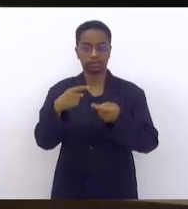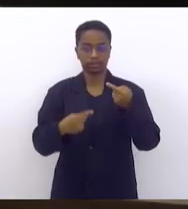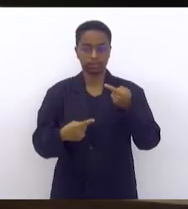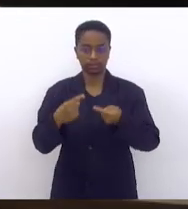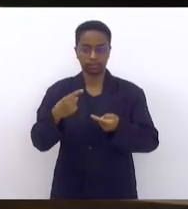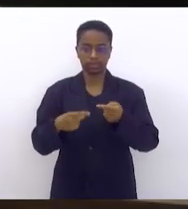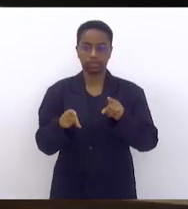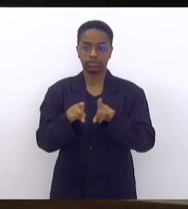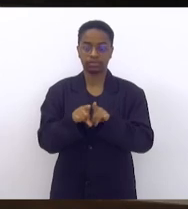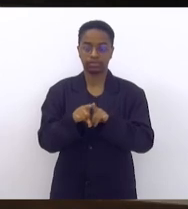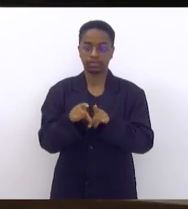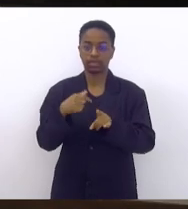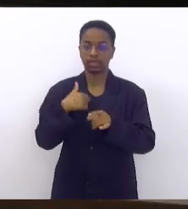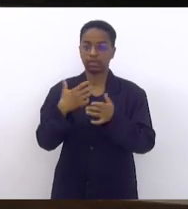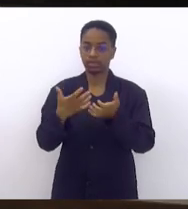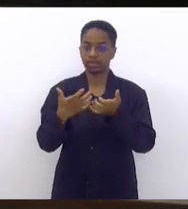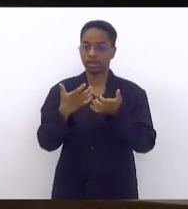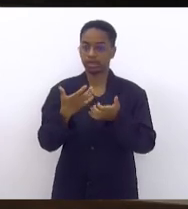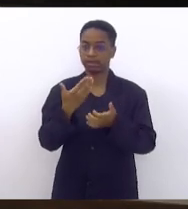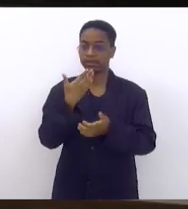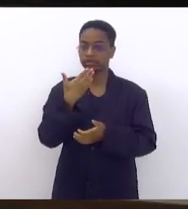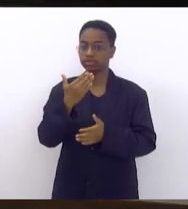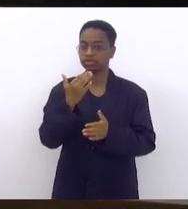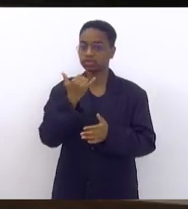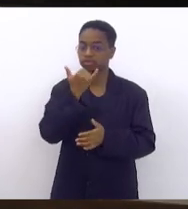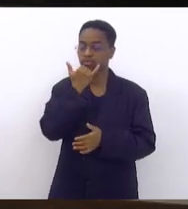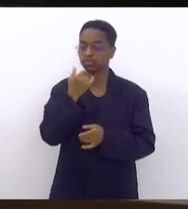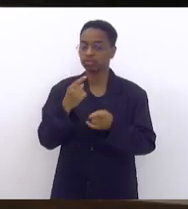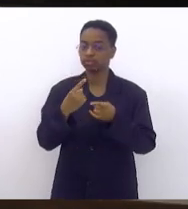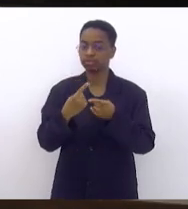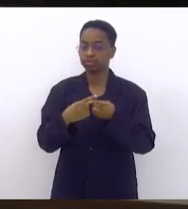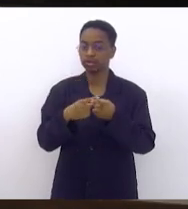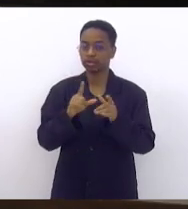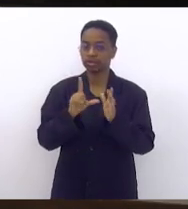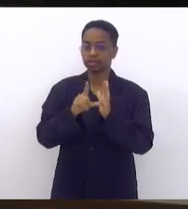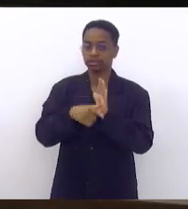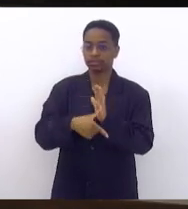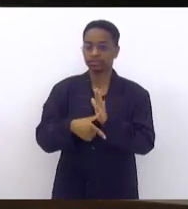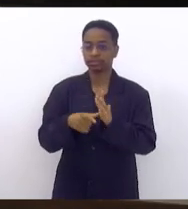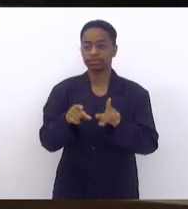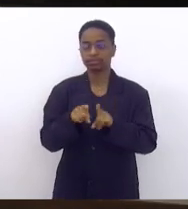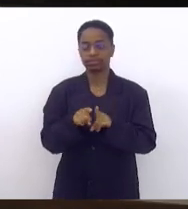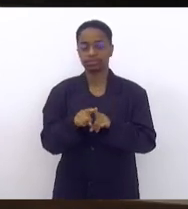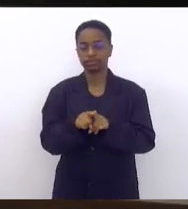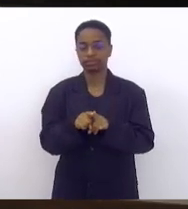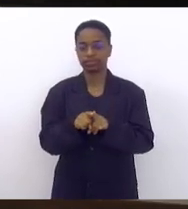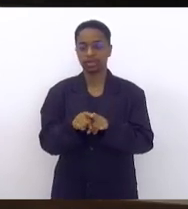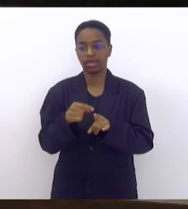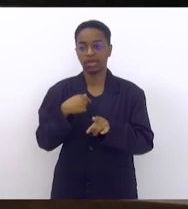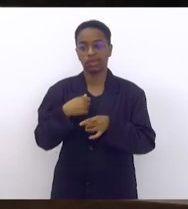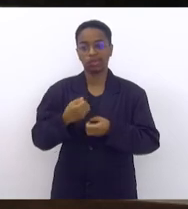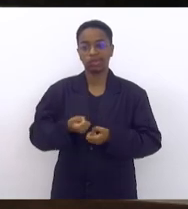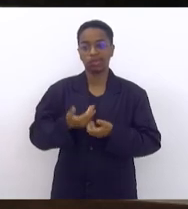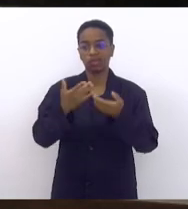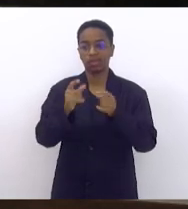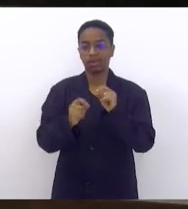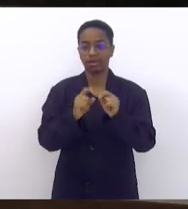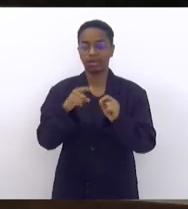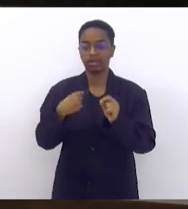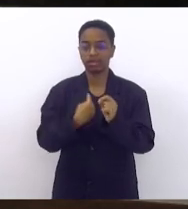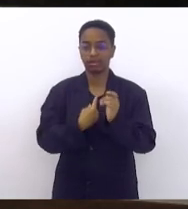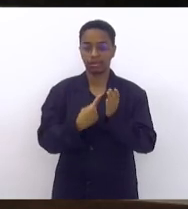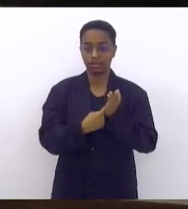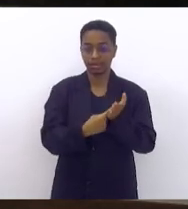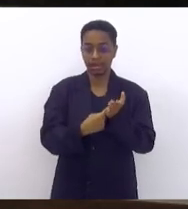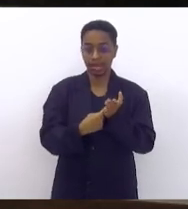também, deputado, começar aqui me desculpando pelo meu atraso. E eu vou cometer uma inconfidência aqui. A gente marca a Assembleia no